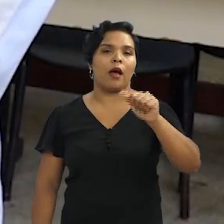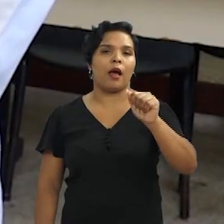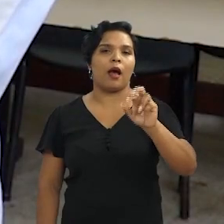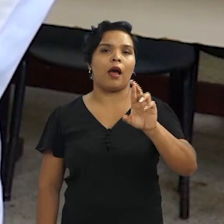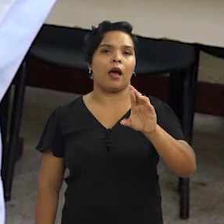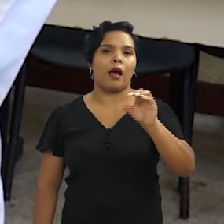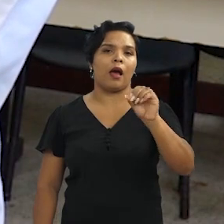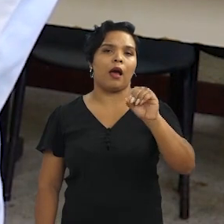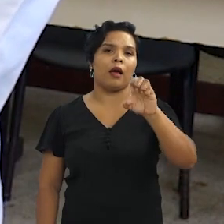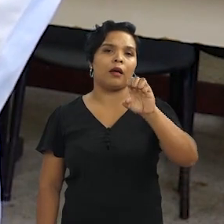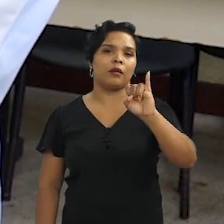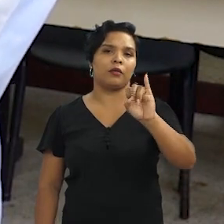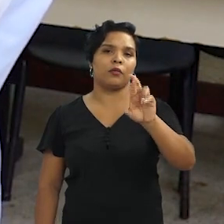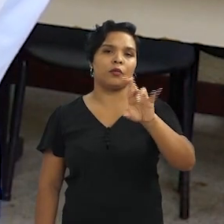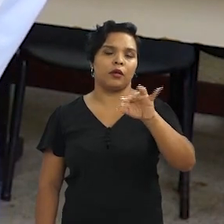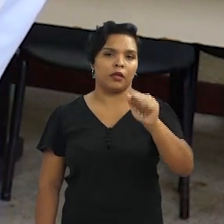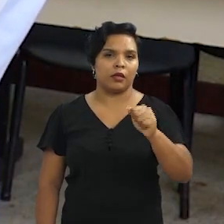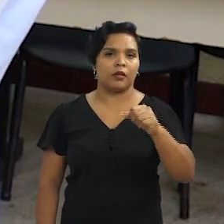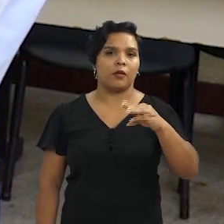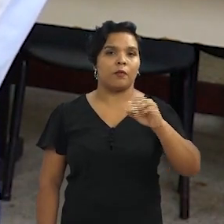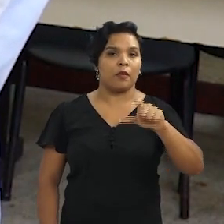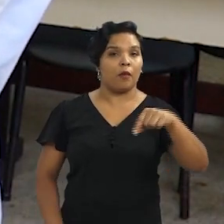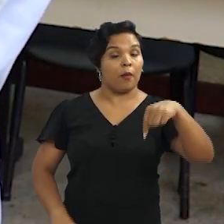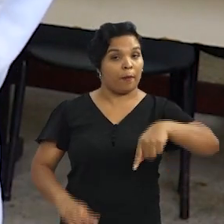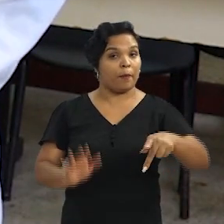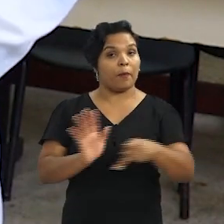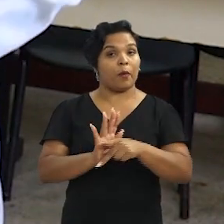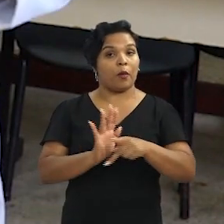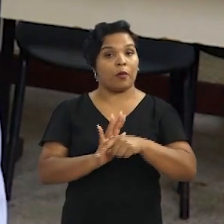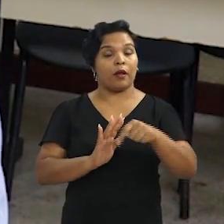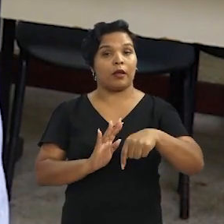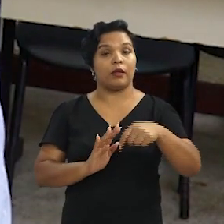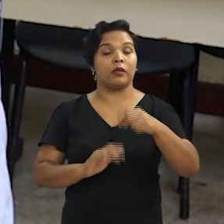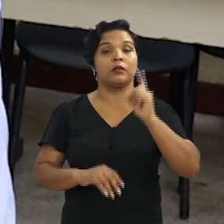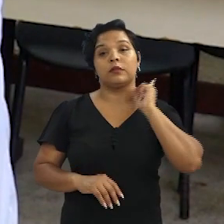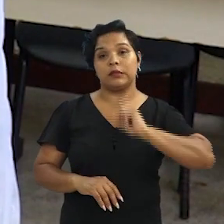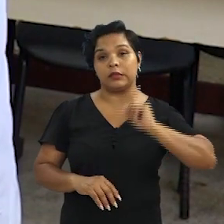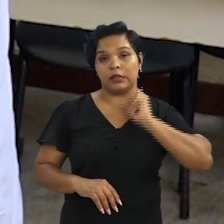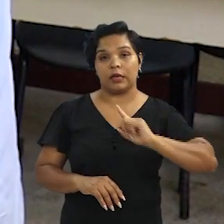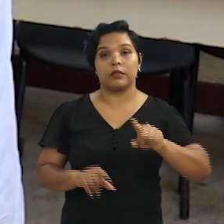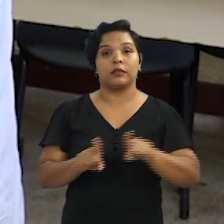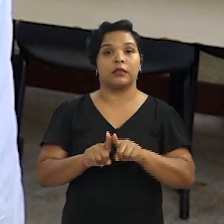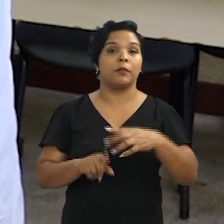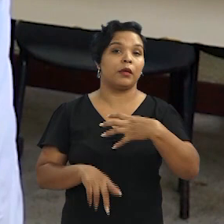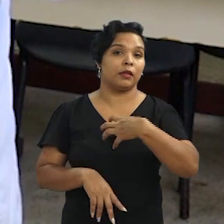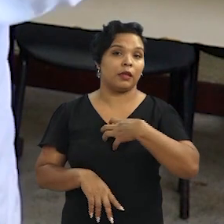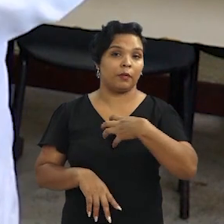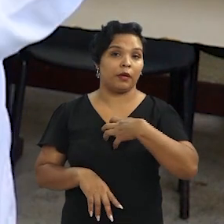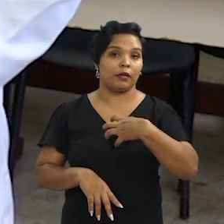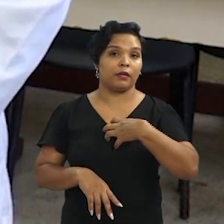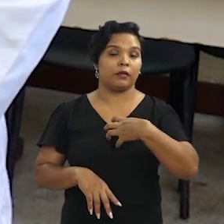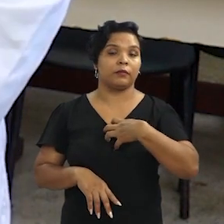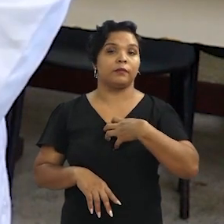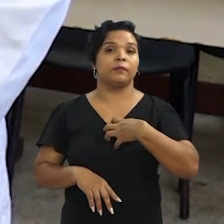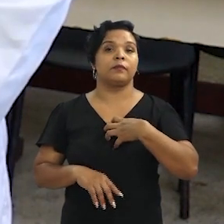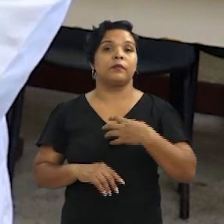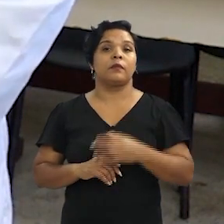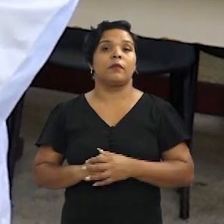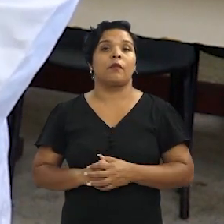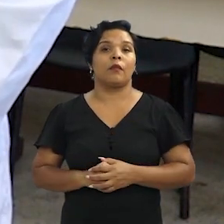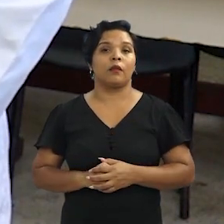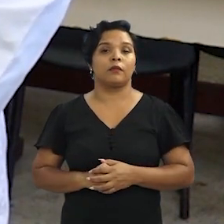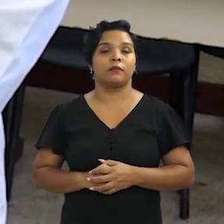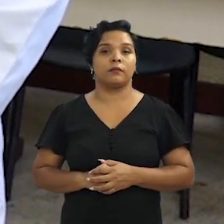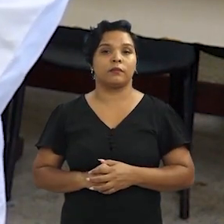aroeira. Então é um tipo de mel oriundo aqui do norte, do norte de Minas Gerais e da Bahia também. A gente já tem uma